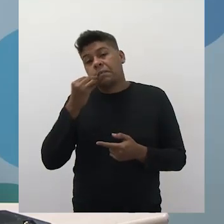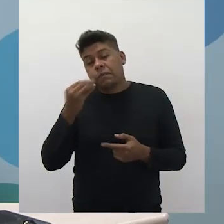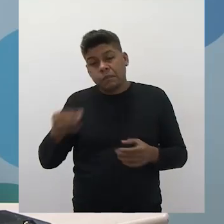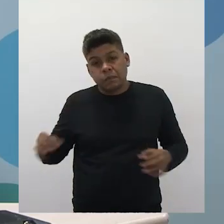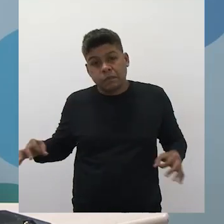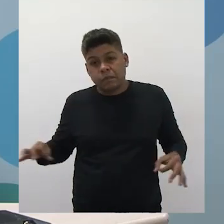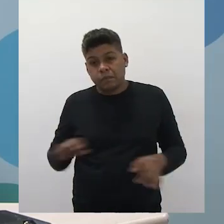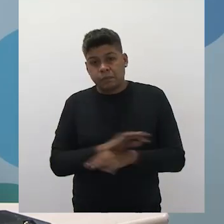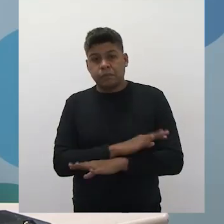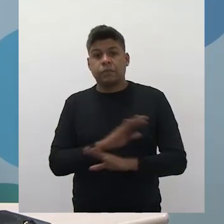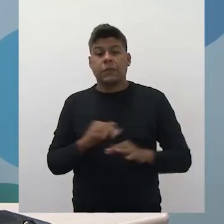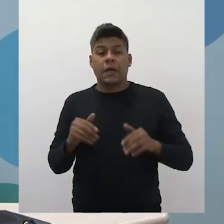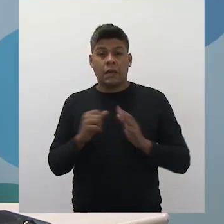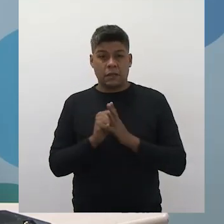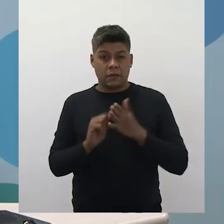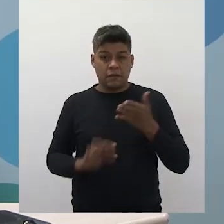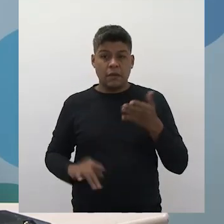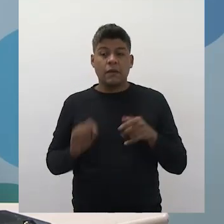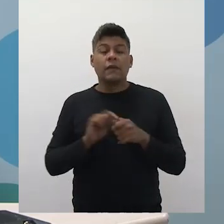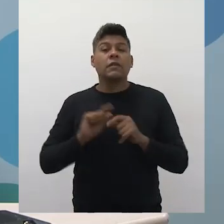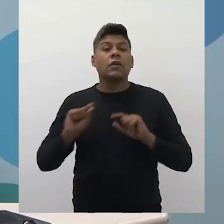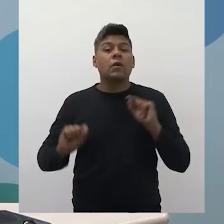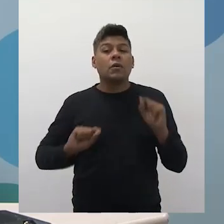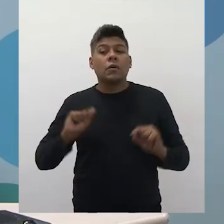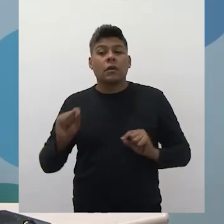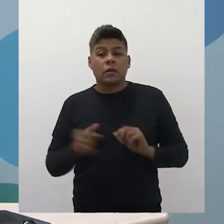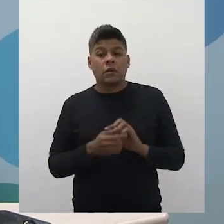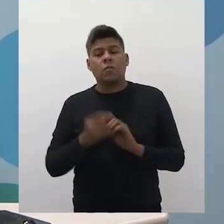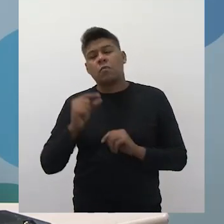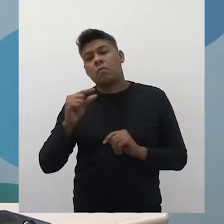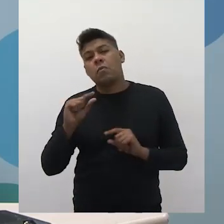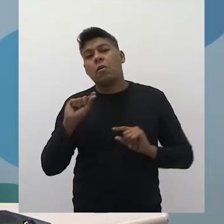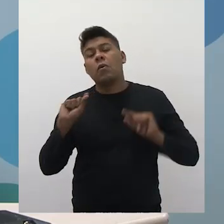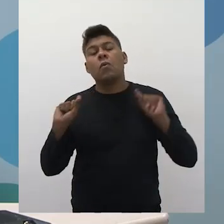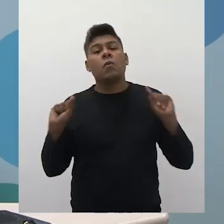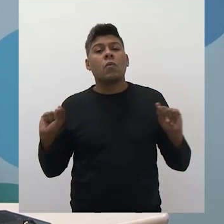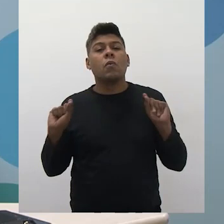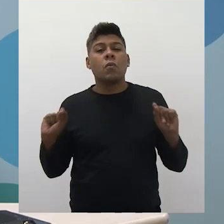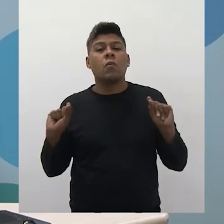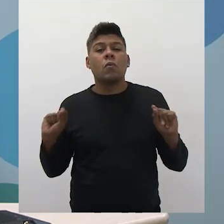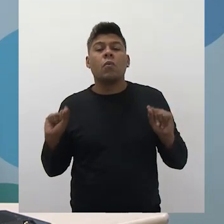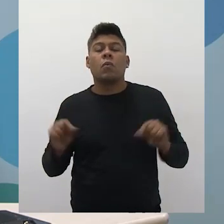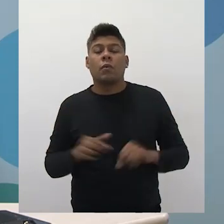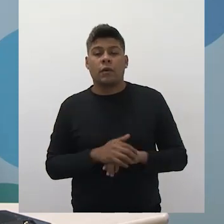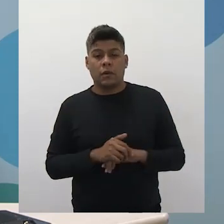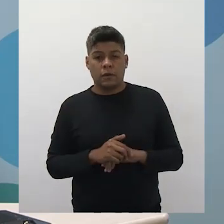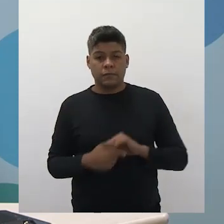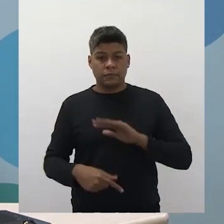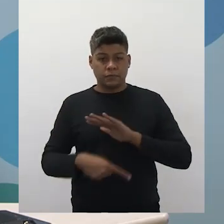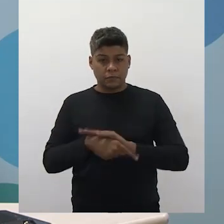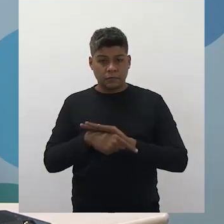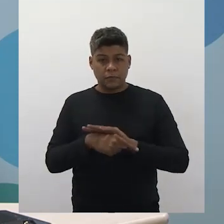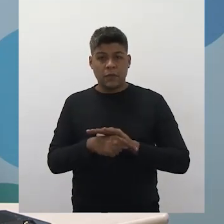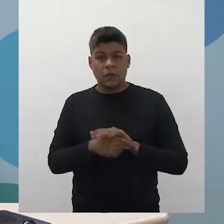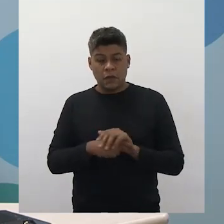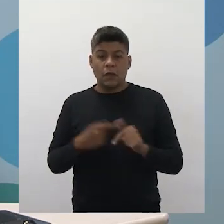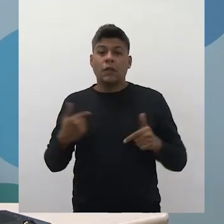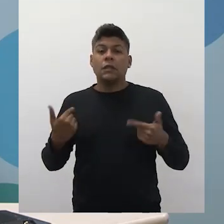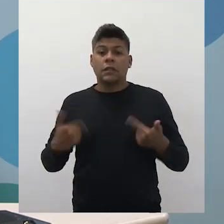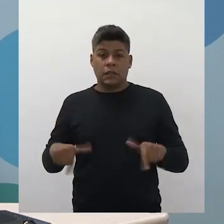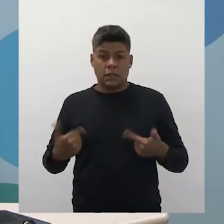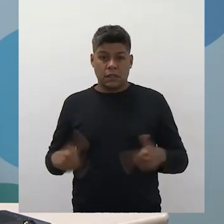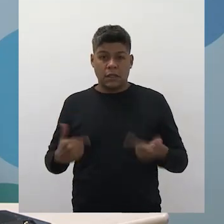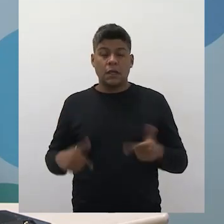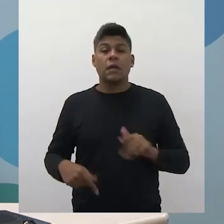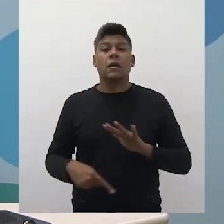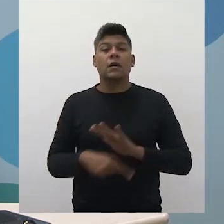finalizando essas atividades, vamos fazer um pouco mais nessa questão de trabalhar a